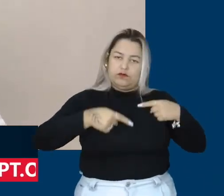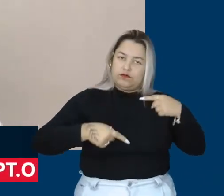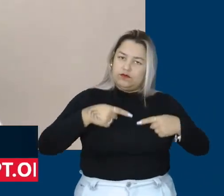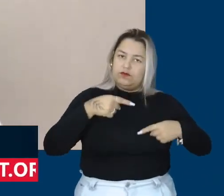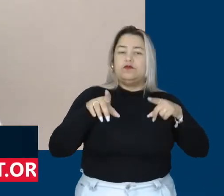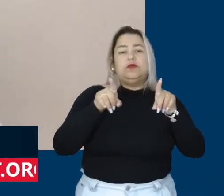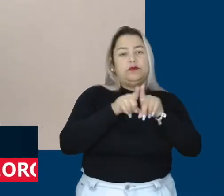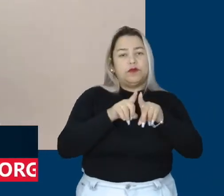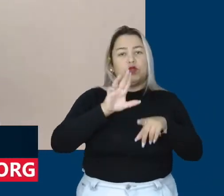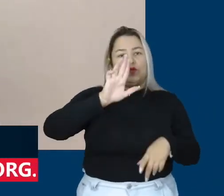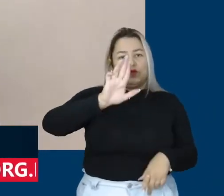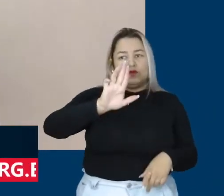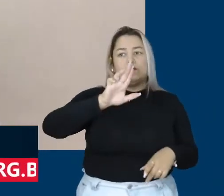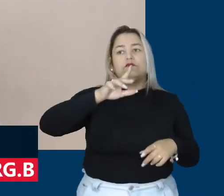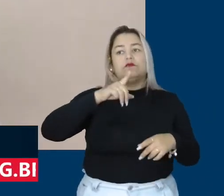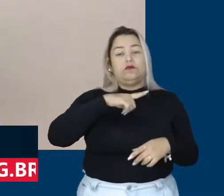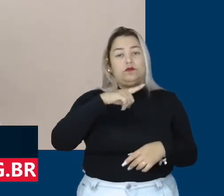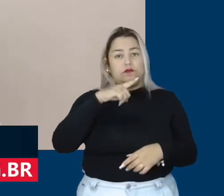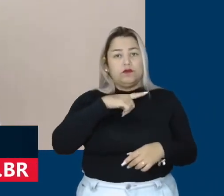que o Lula tem feito a nível